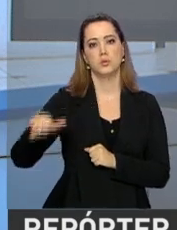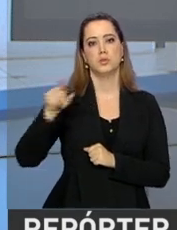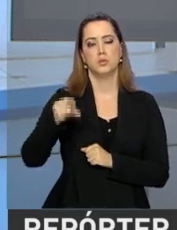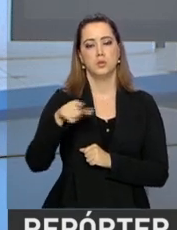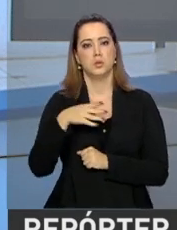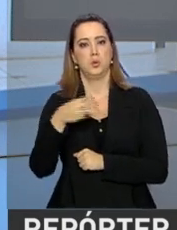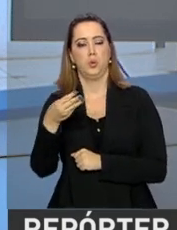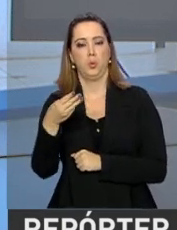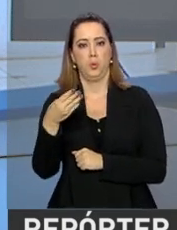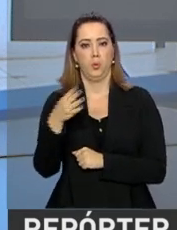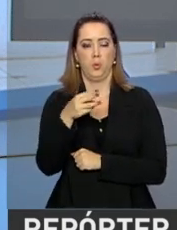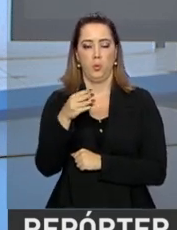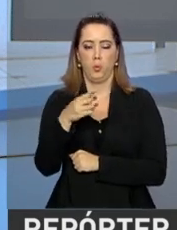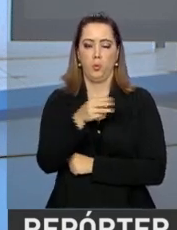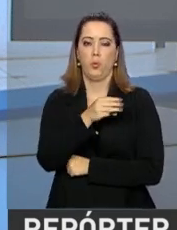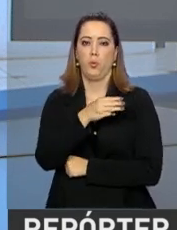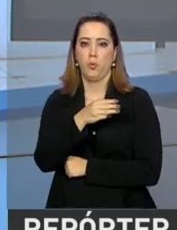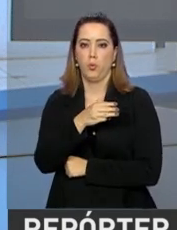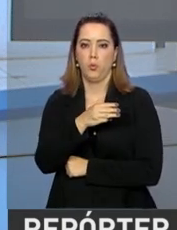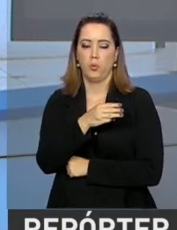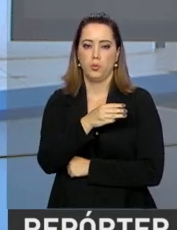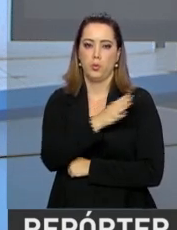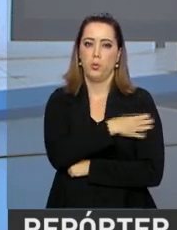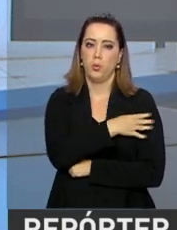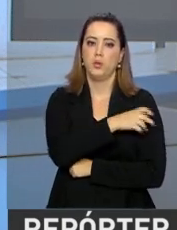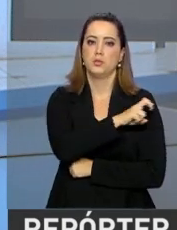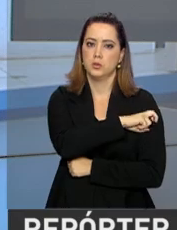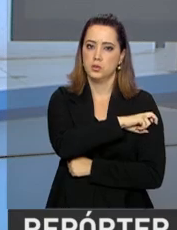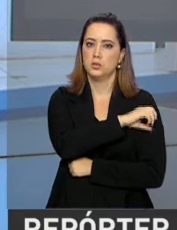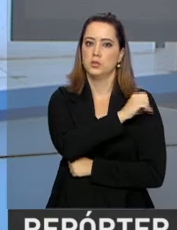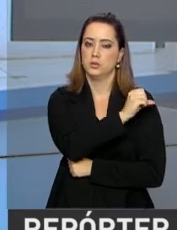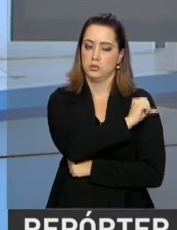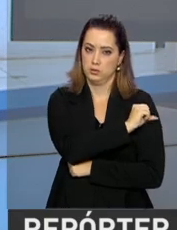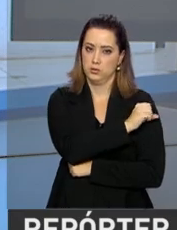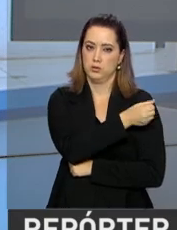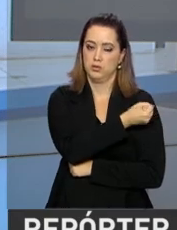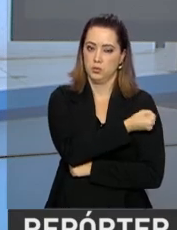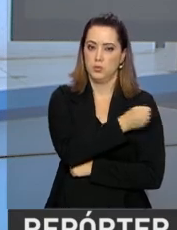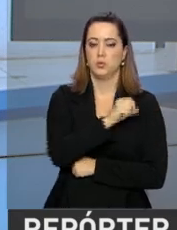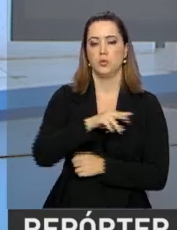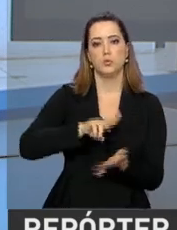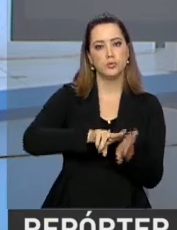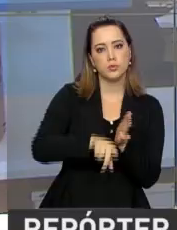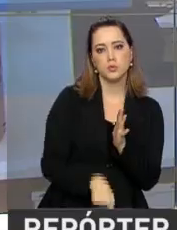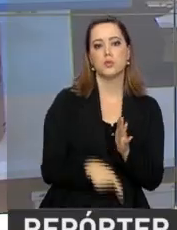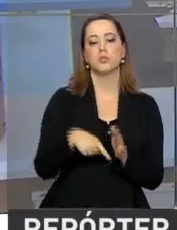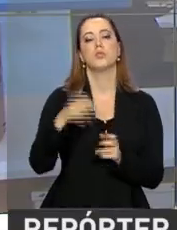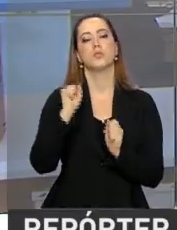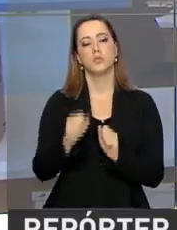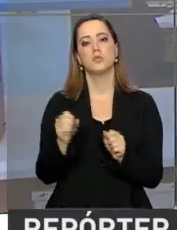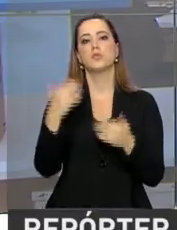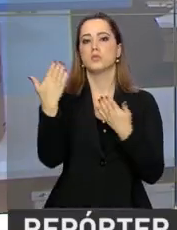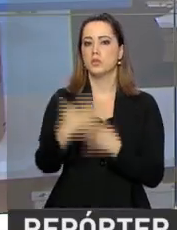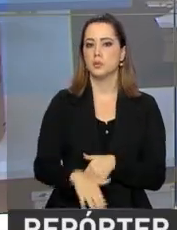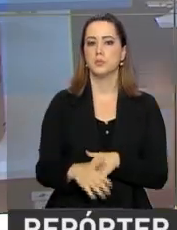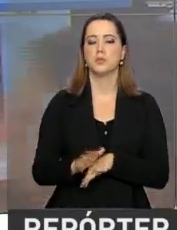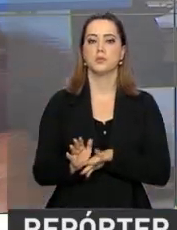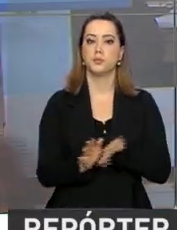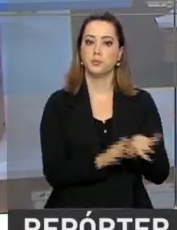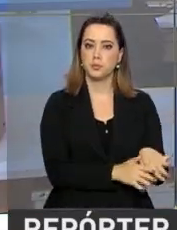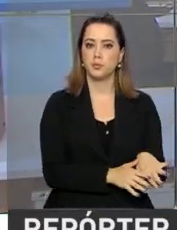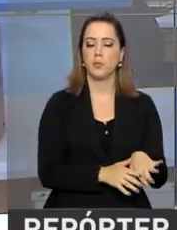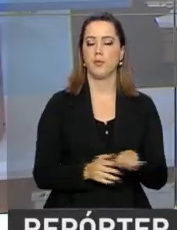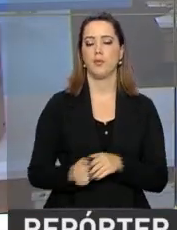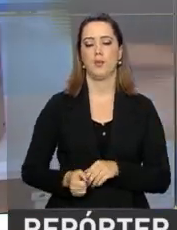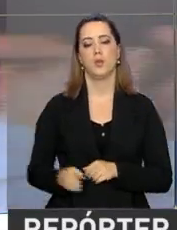8º e 9º anos do ensino fundamental de 50 mil escolas de todo o país fizeram os testes. Apoiar novos